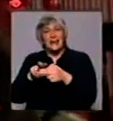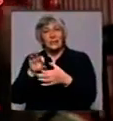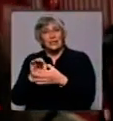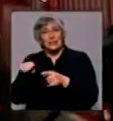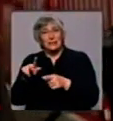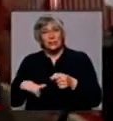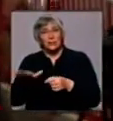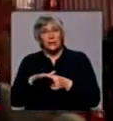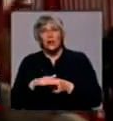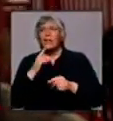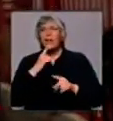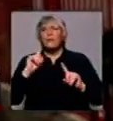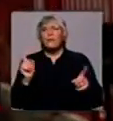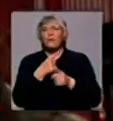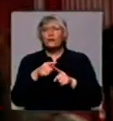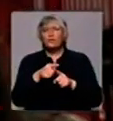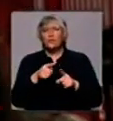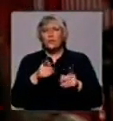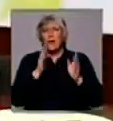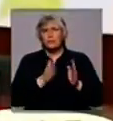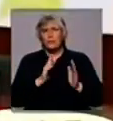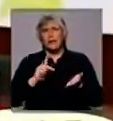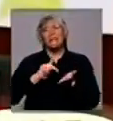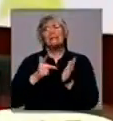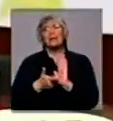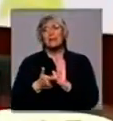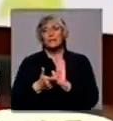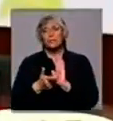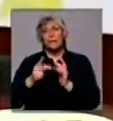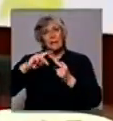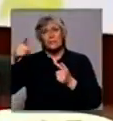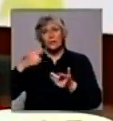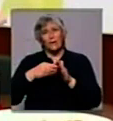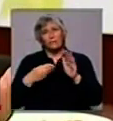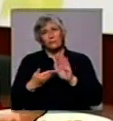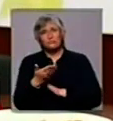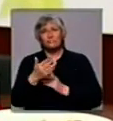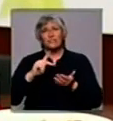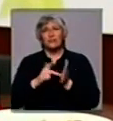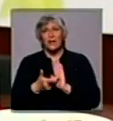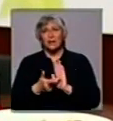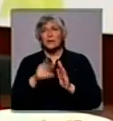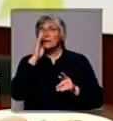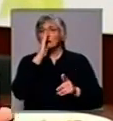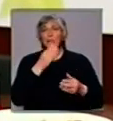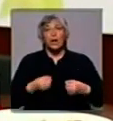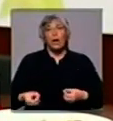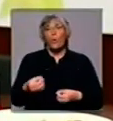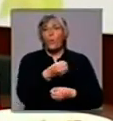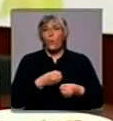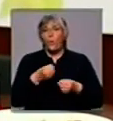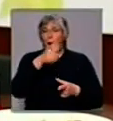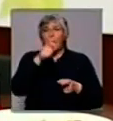casos nem são professores que as câmaras vão contratar, são técnicos. Se não houver recursos disponíveis, naturalmente há aqui